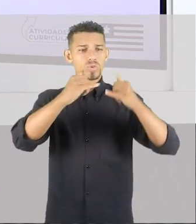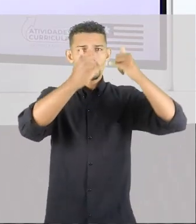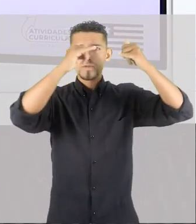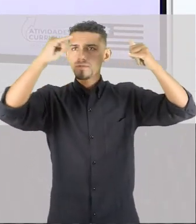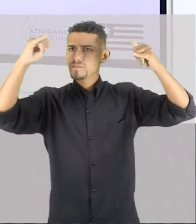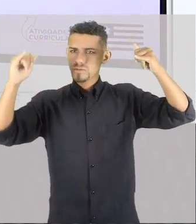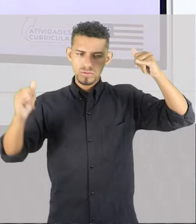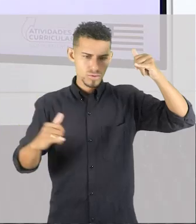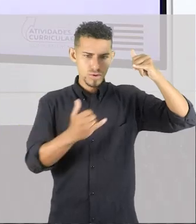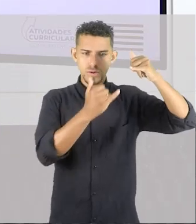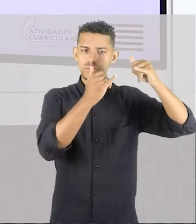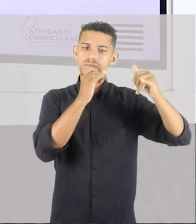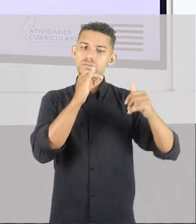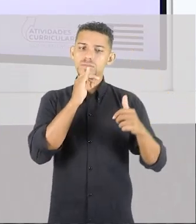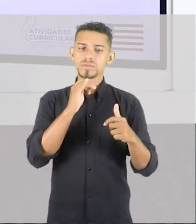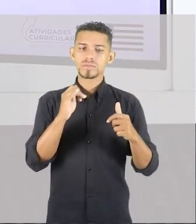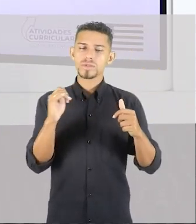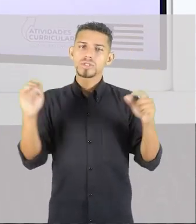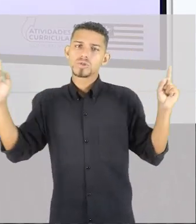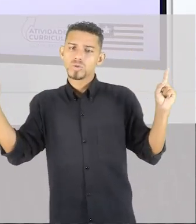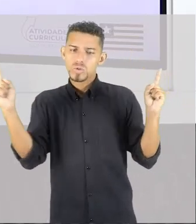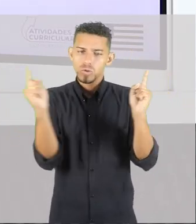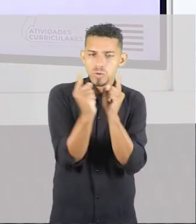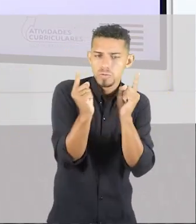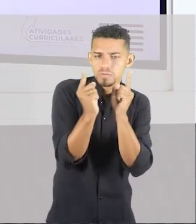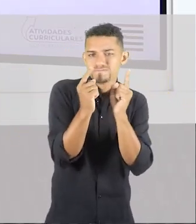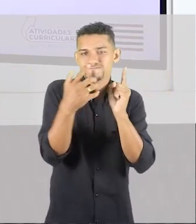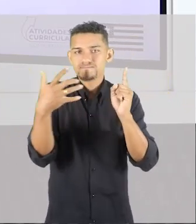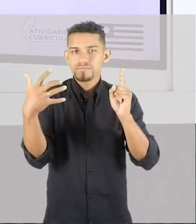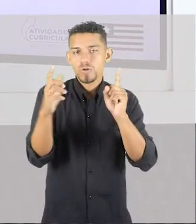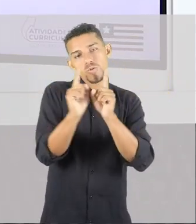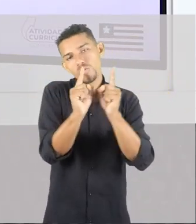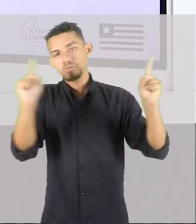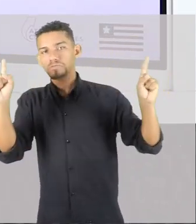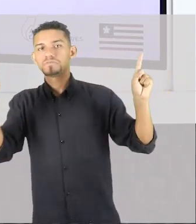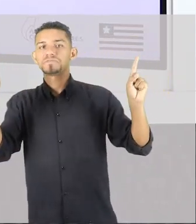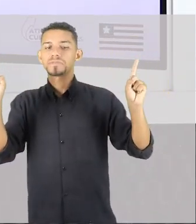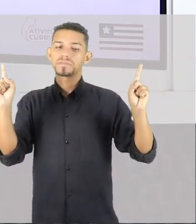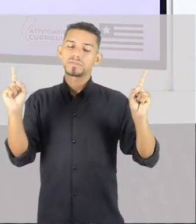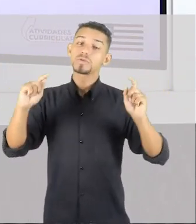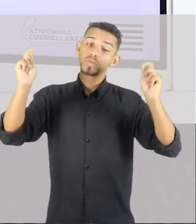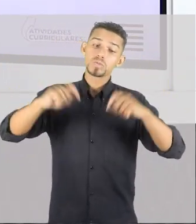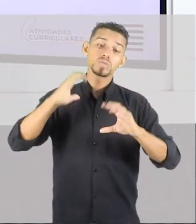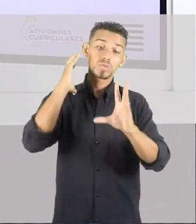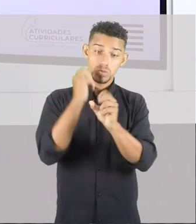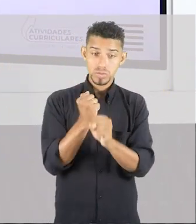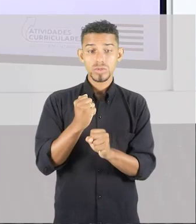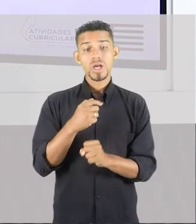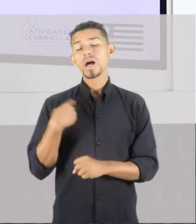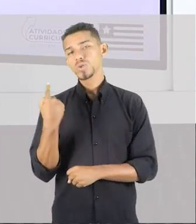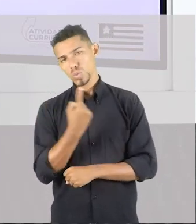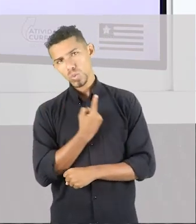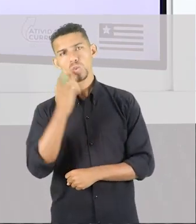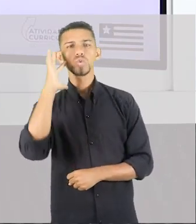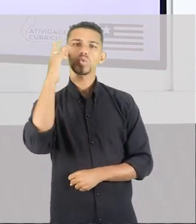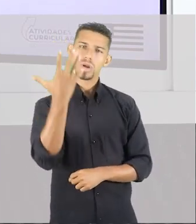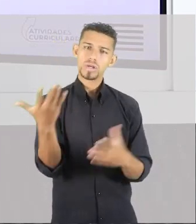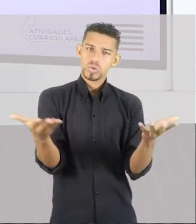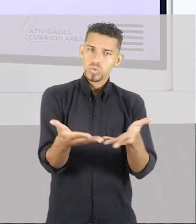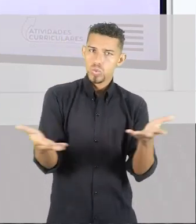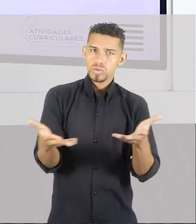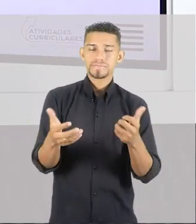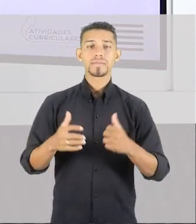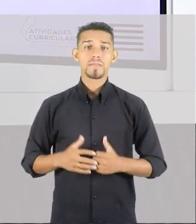elétrica. Tem força de atração e de repulsão, tem a maneira para calcular, tá? E no nosso caso de